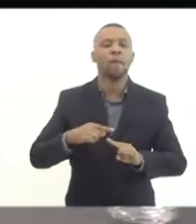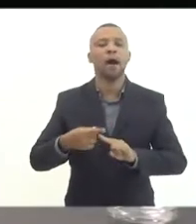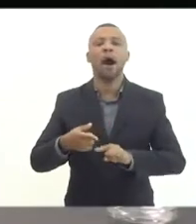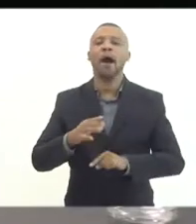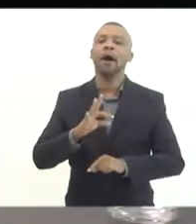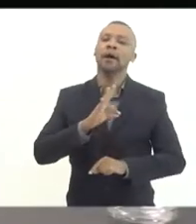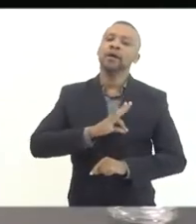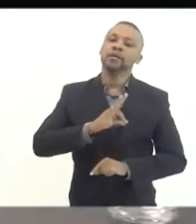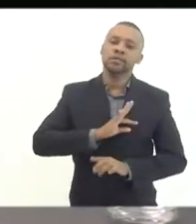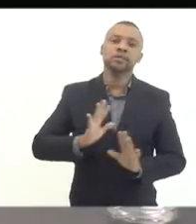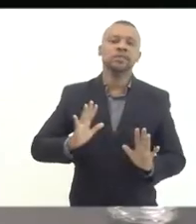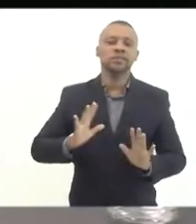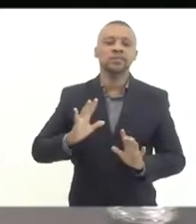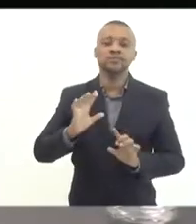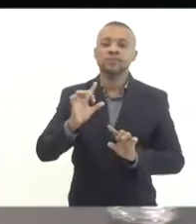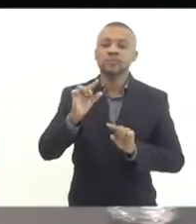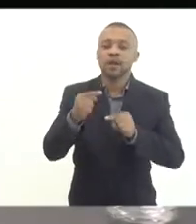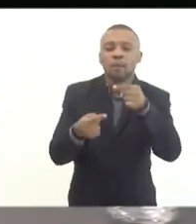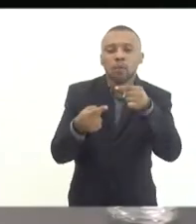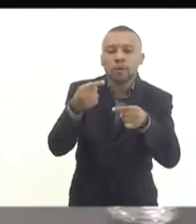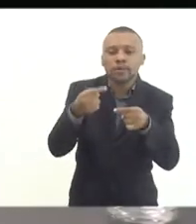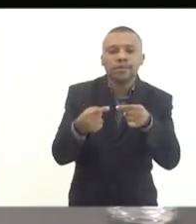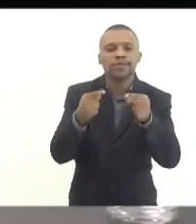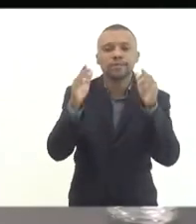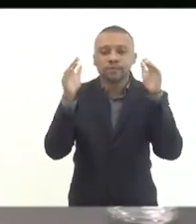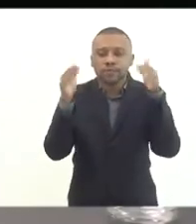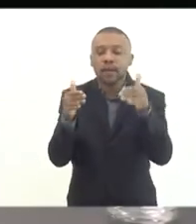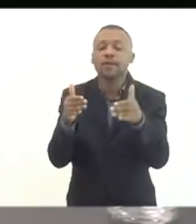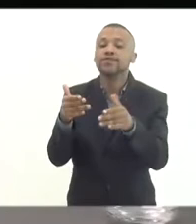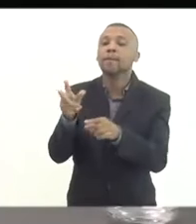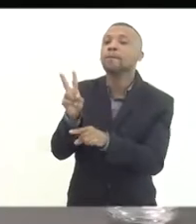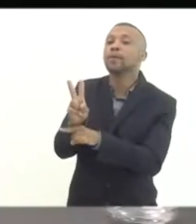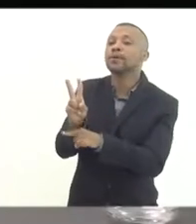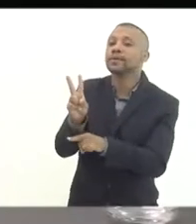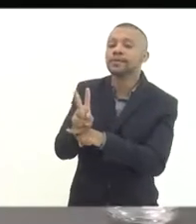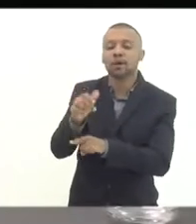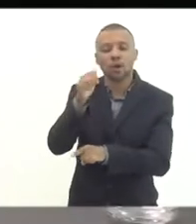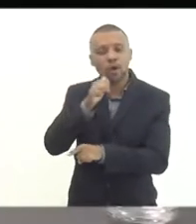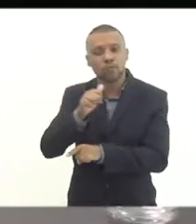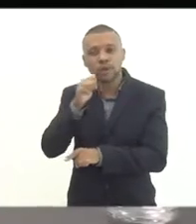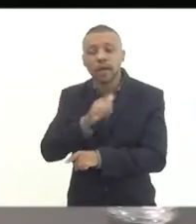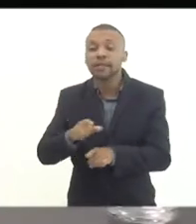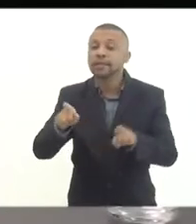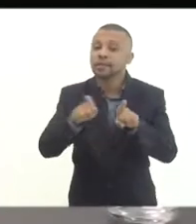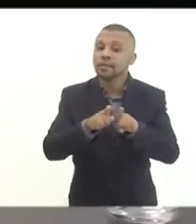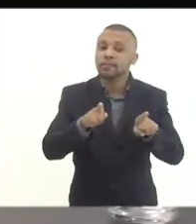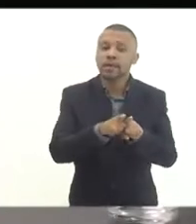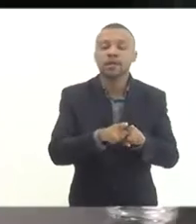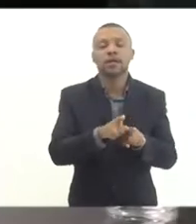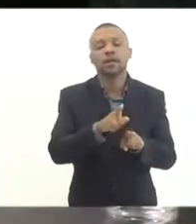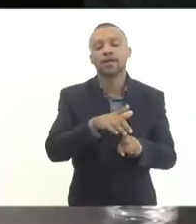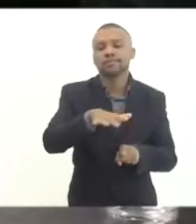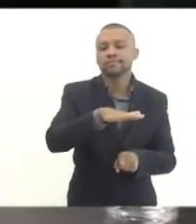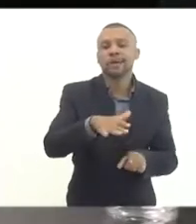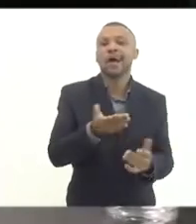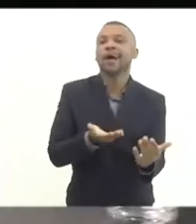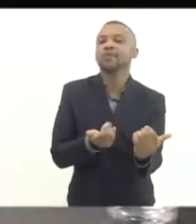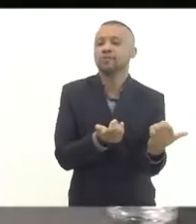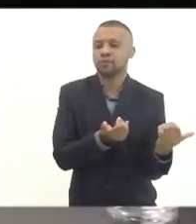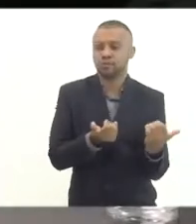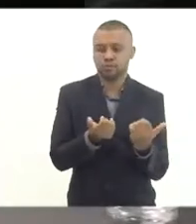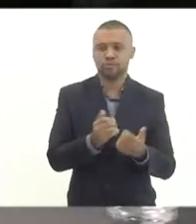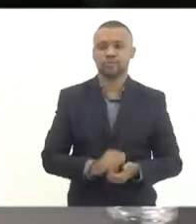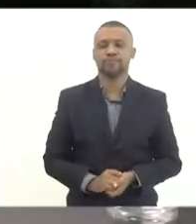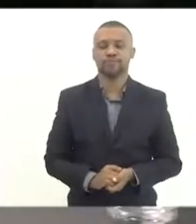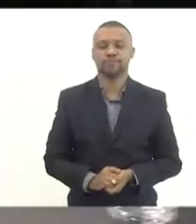política de né voltadas para parar de proteção de mulheres e de juventude além desse trabalho